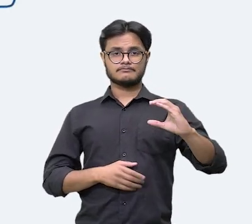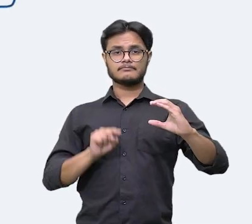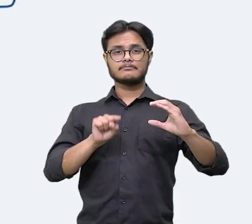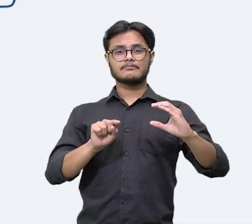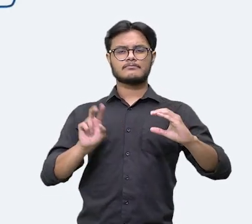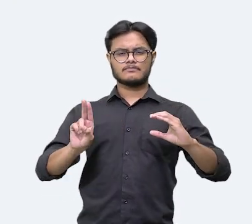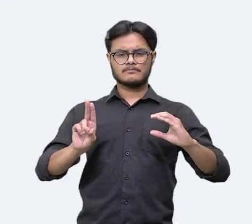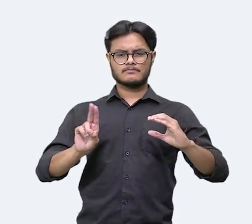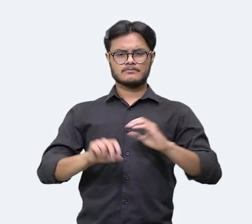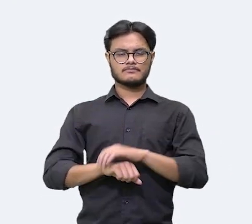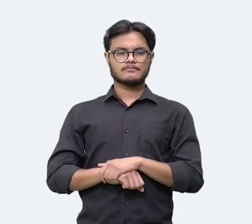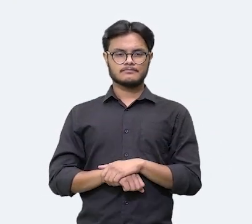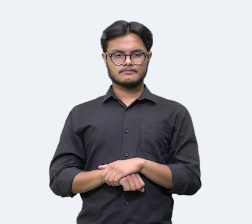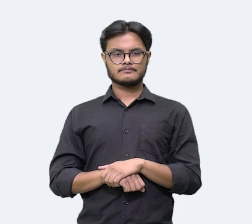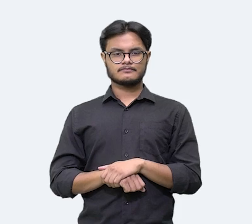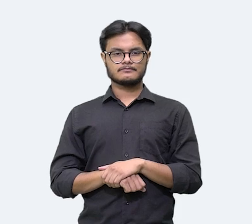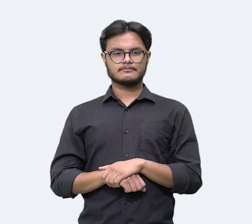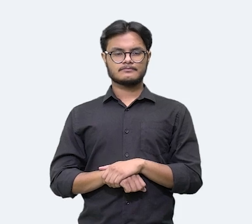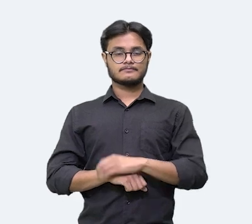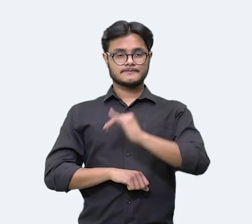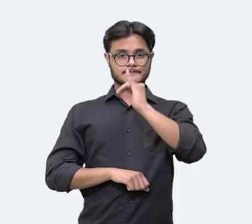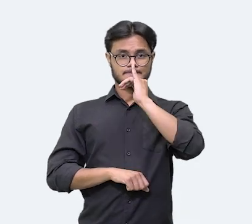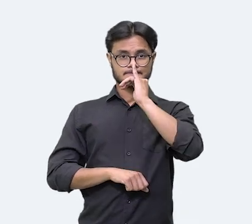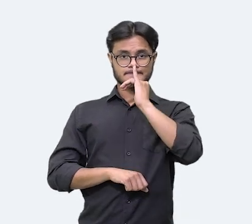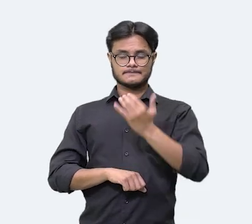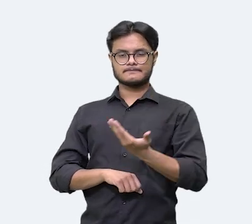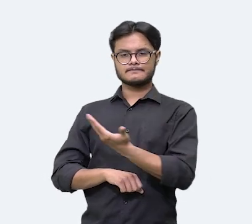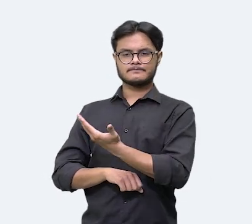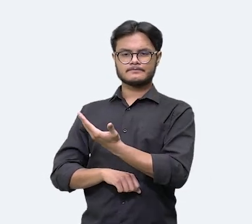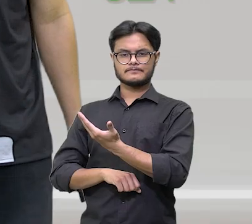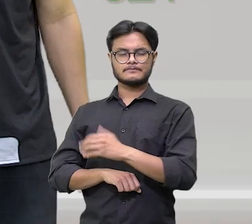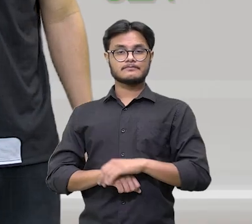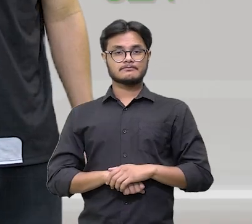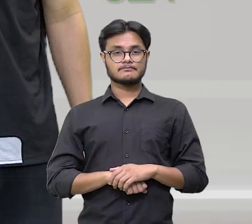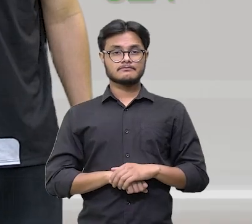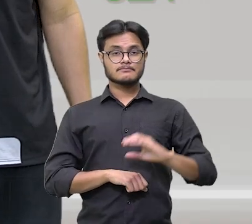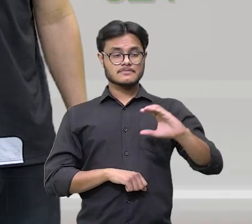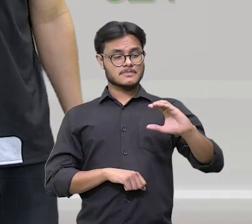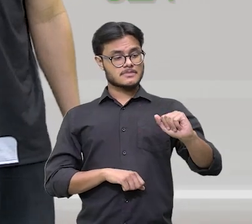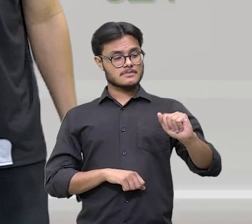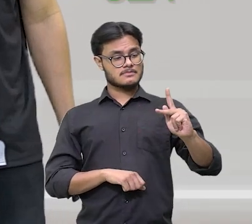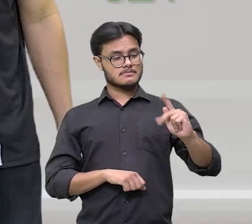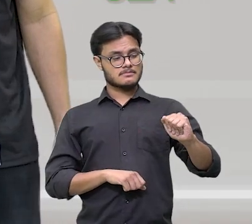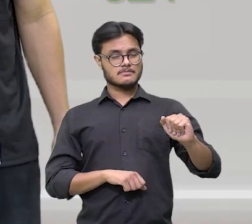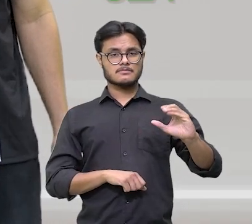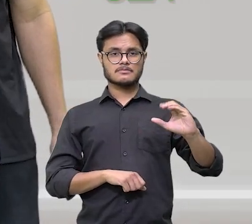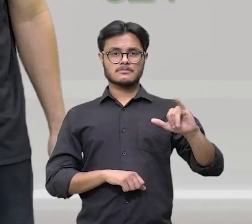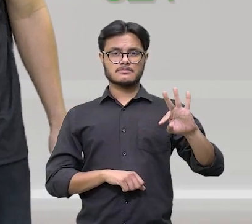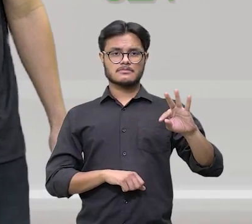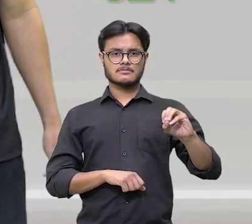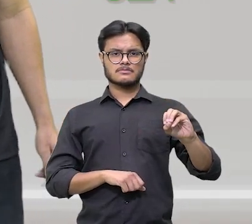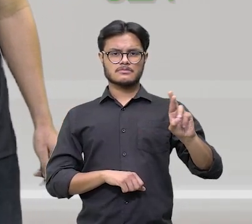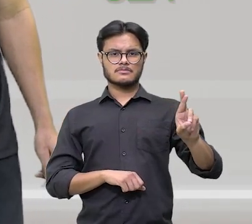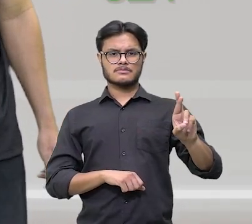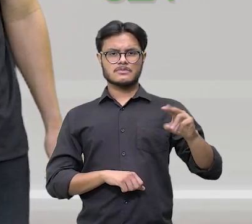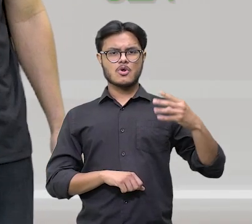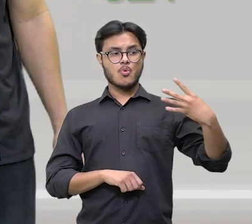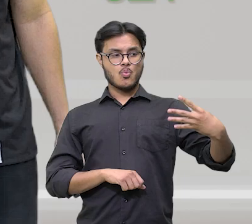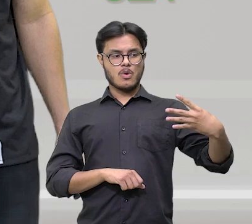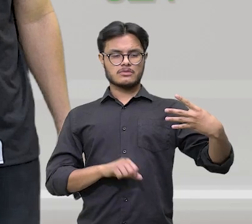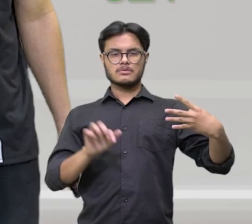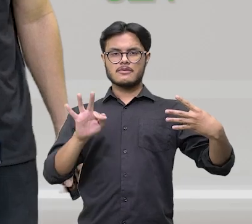aparecer de forma mais comum para a gente. Então, está aqui um exemplo. Se eu tiver um capacitor que tem 4 microfarad